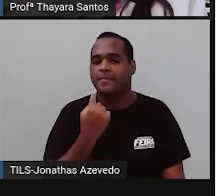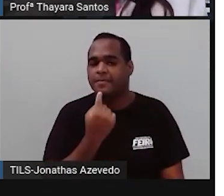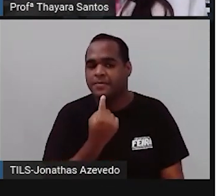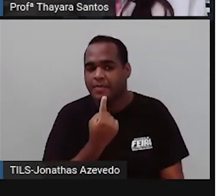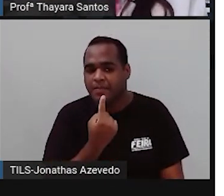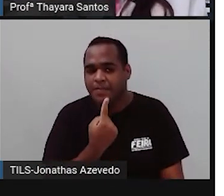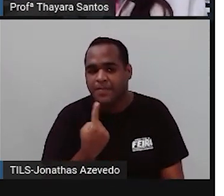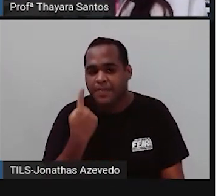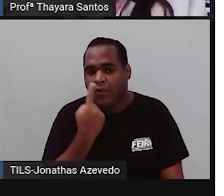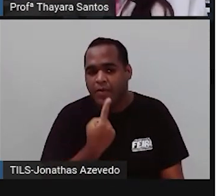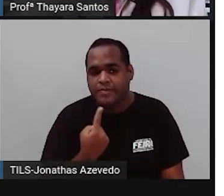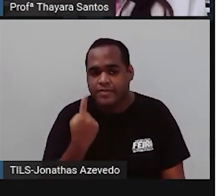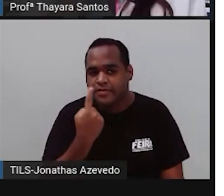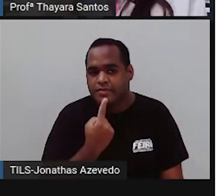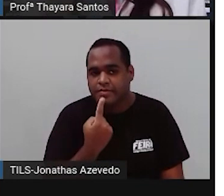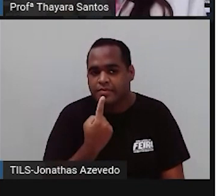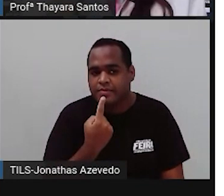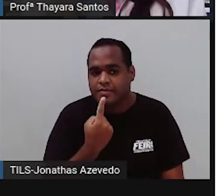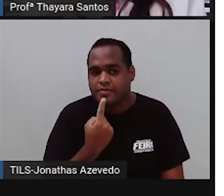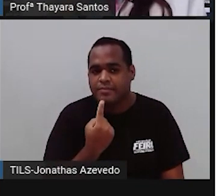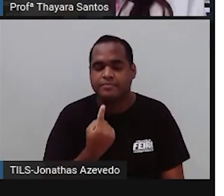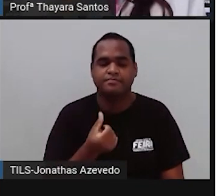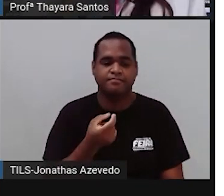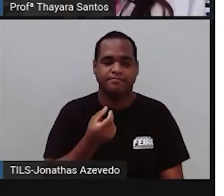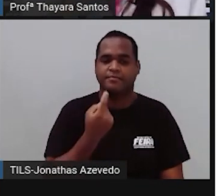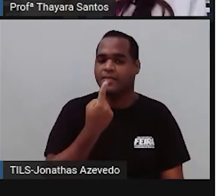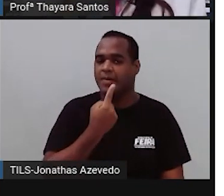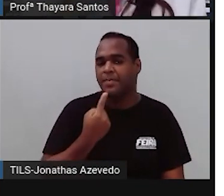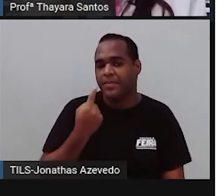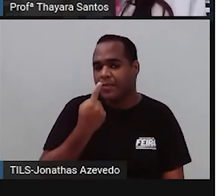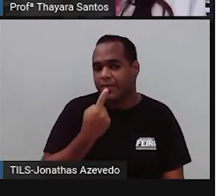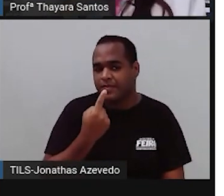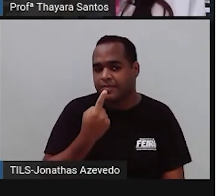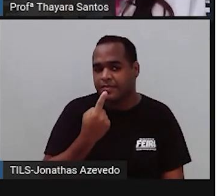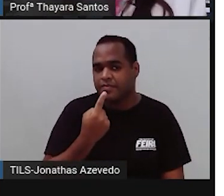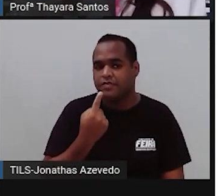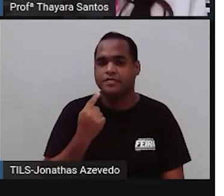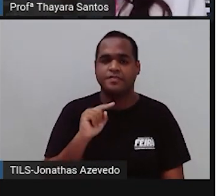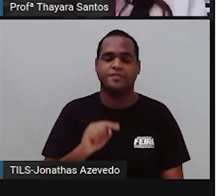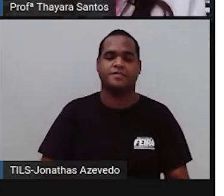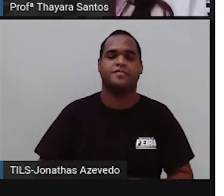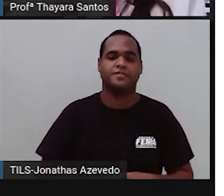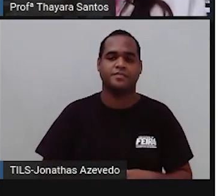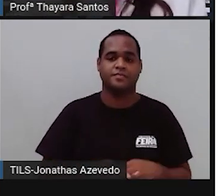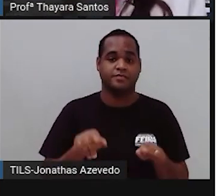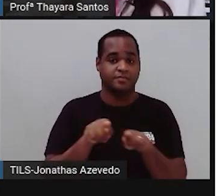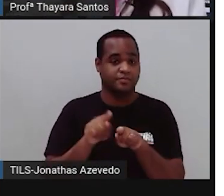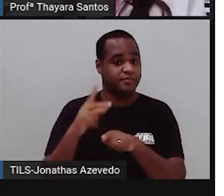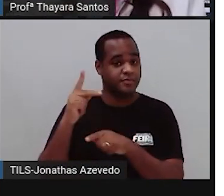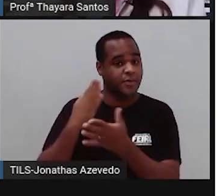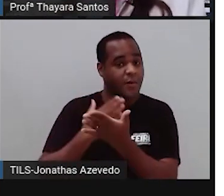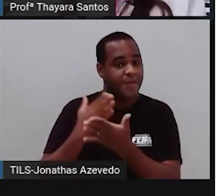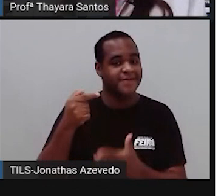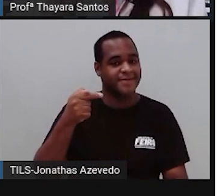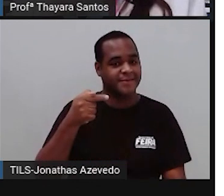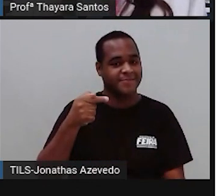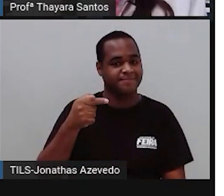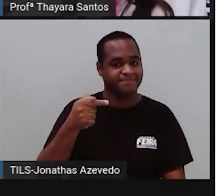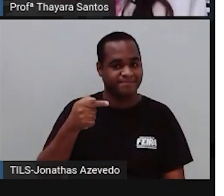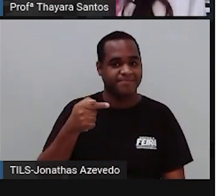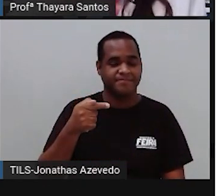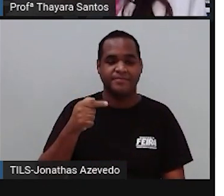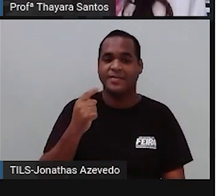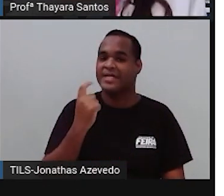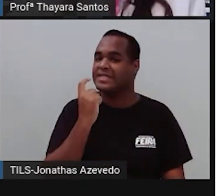é essa entrada que a gente tem aqui na boca, essa parte interna da boca, é o palato. E ele é formado lá na sétima semana. Os